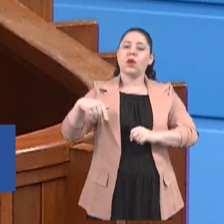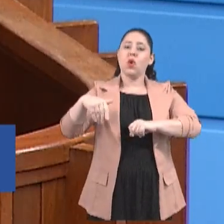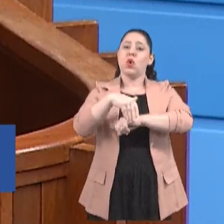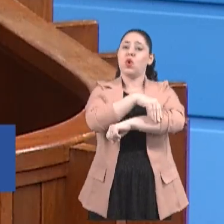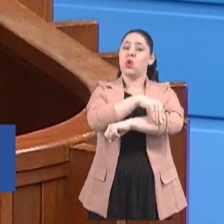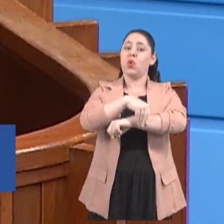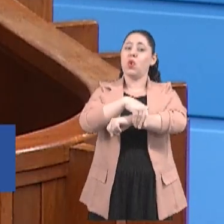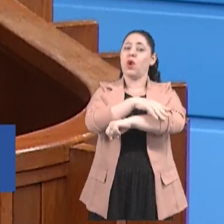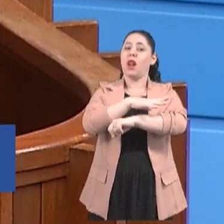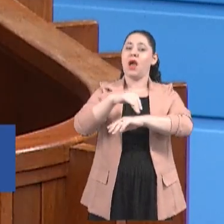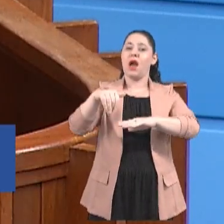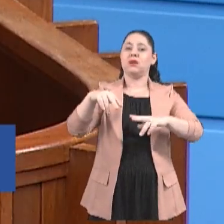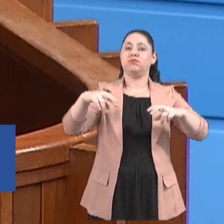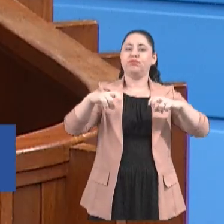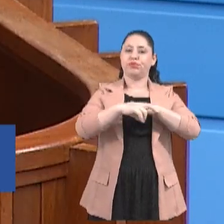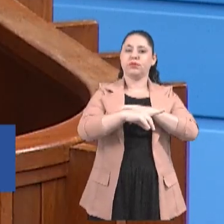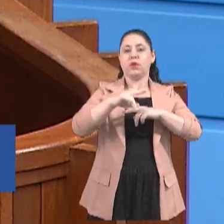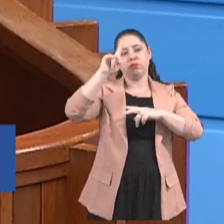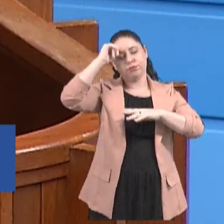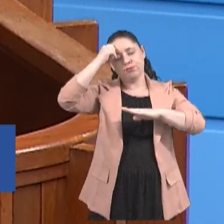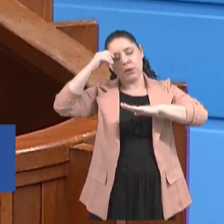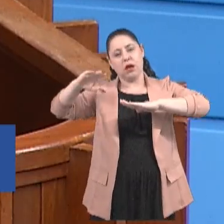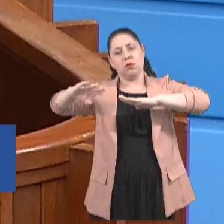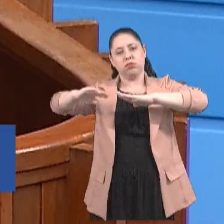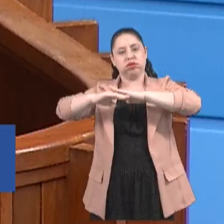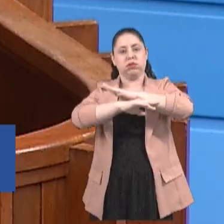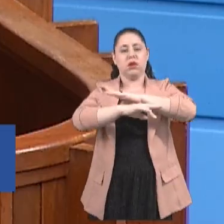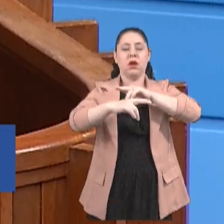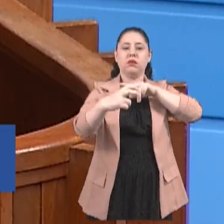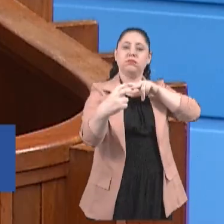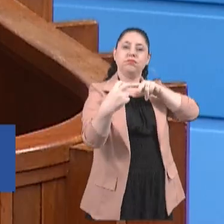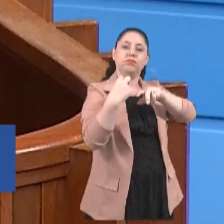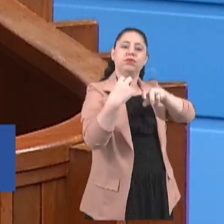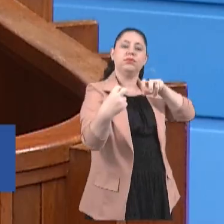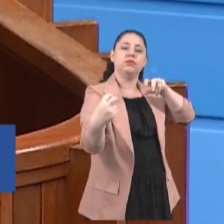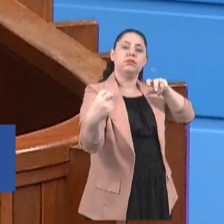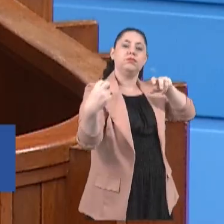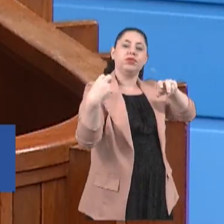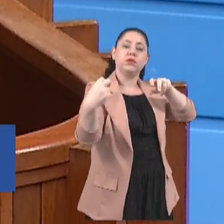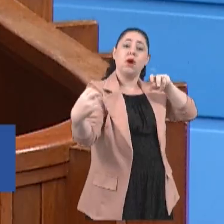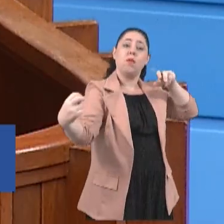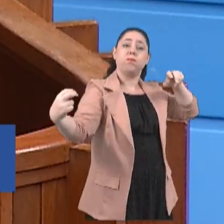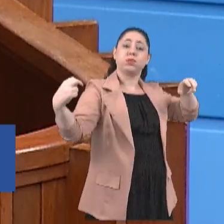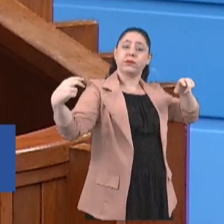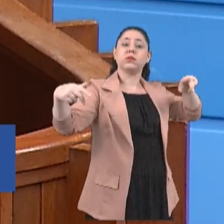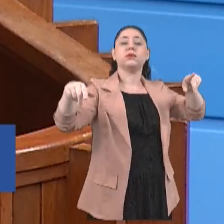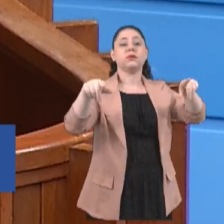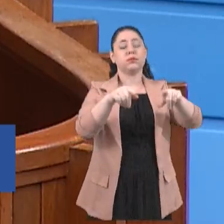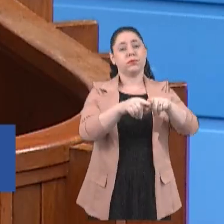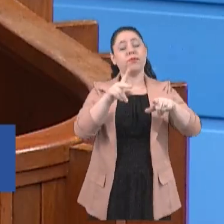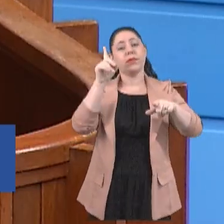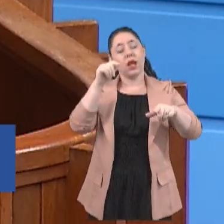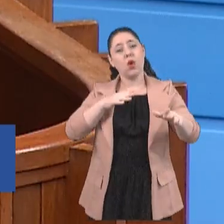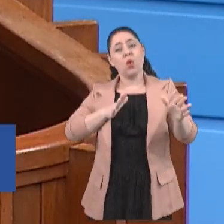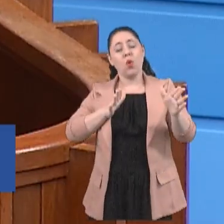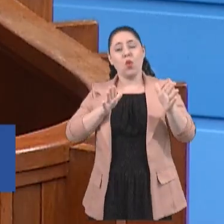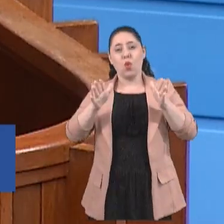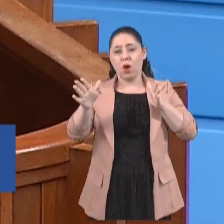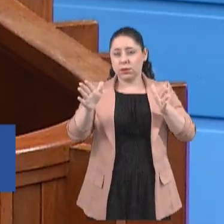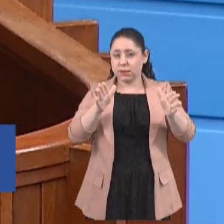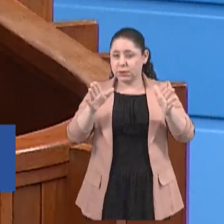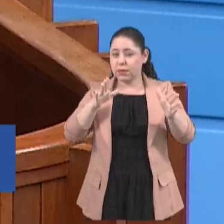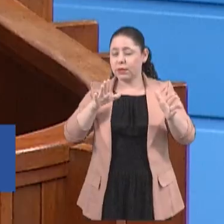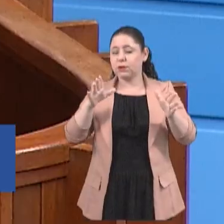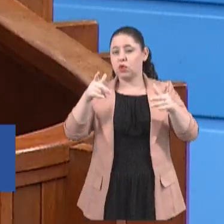dessas rodovias. Os recapeamentos, as terceiras faixas, as duplicações, os acessos